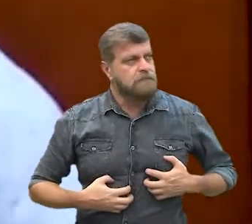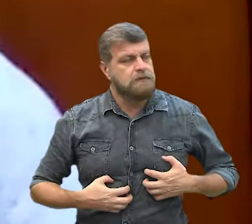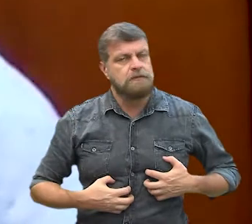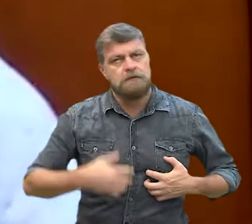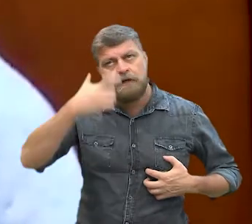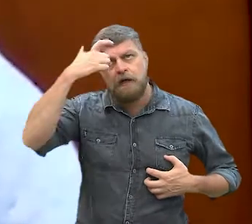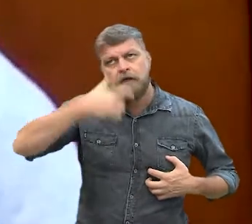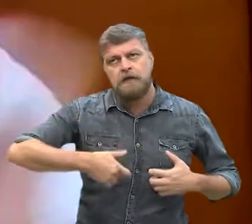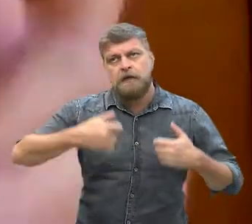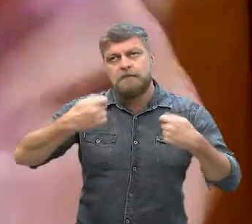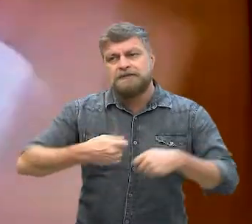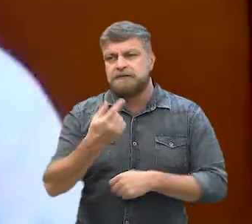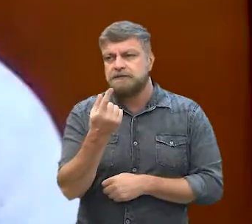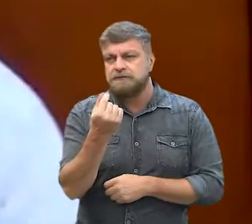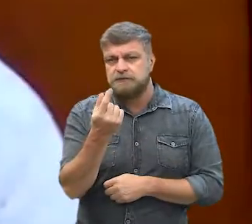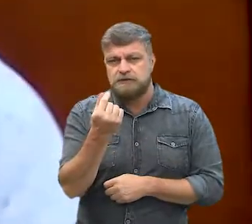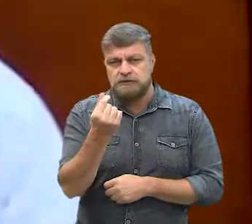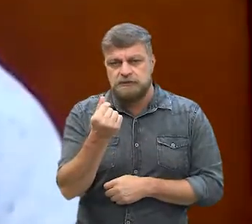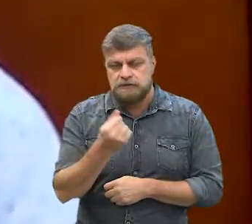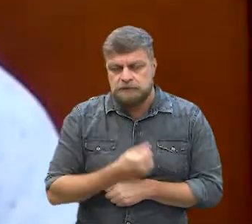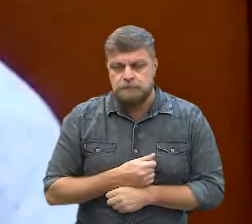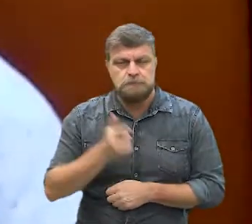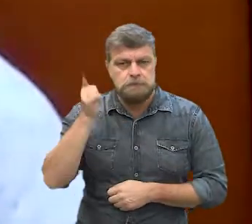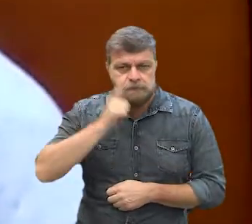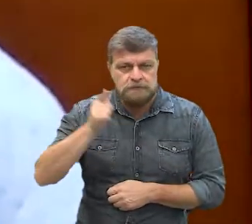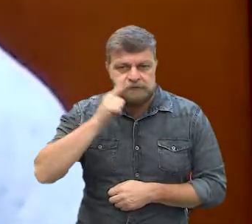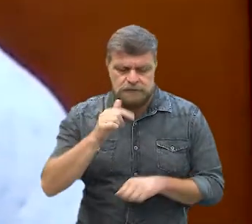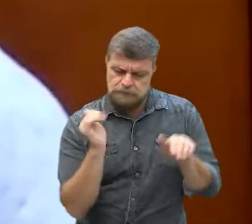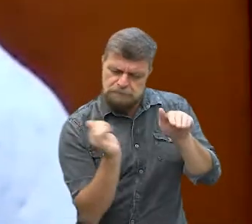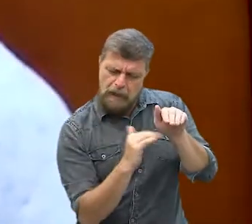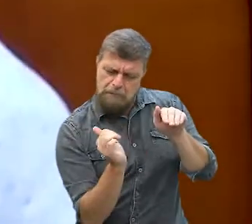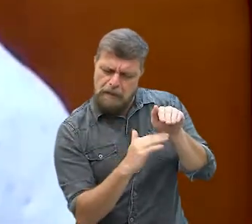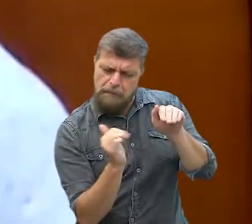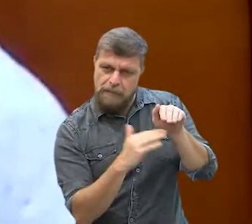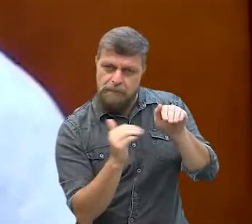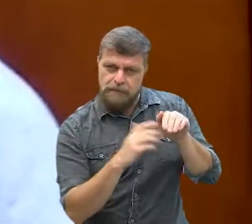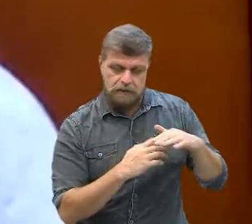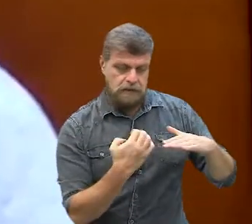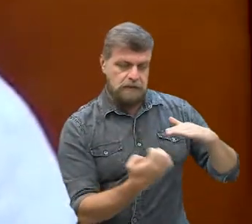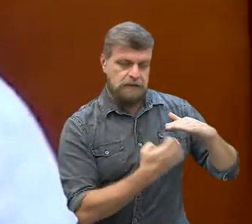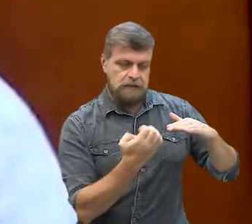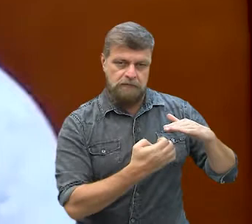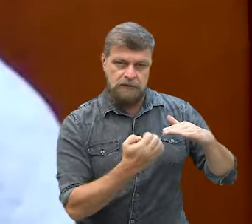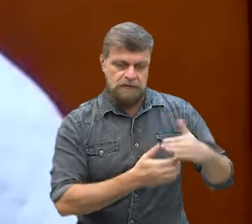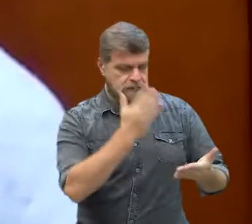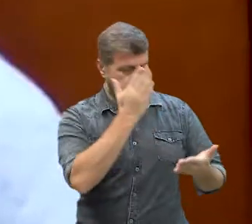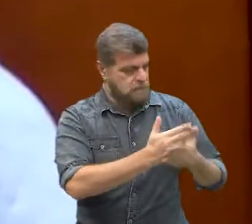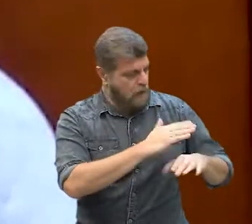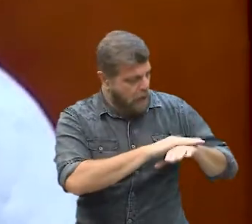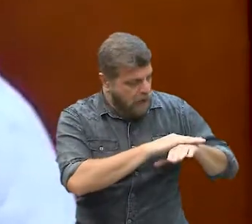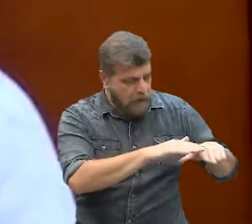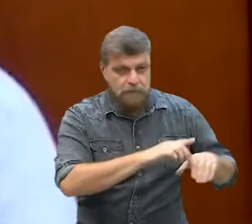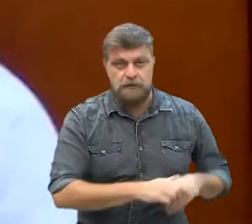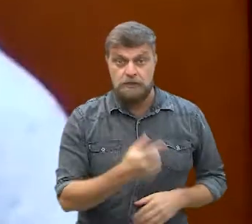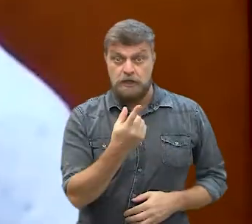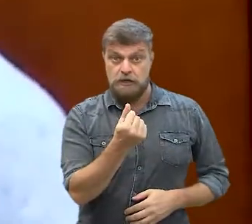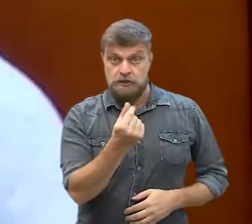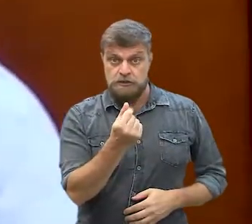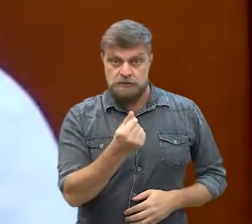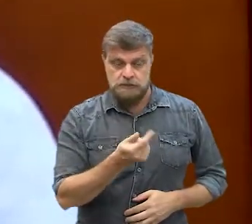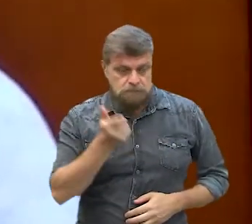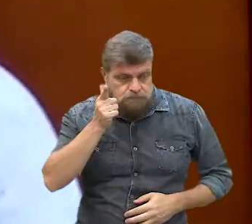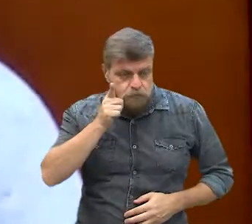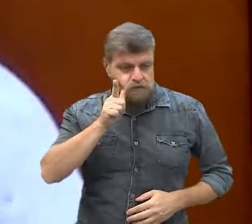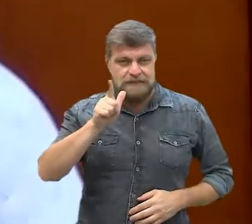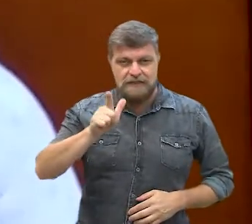preciso financeiramente levantar um dinheiro. Então, né, eu preciso me desligar da empresa, né, levantar esses